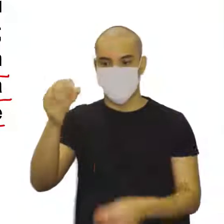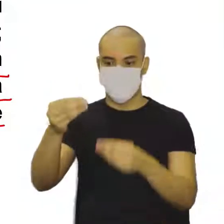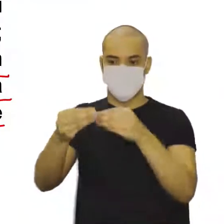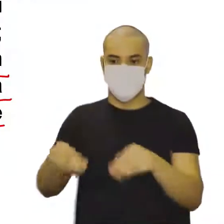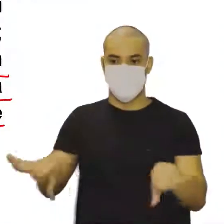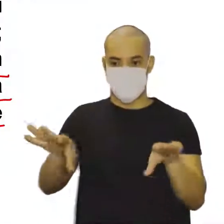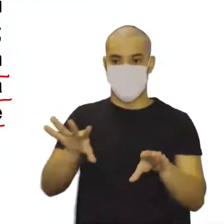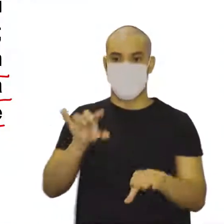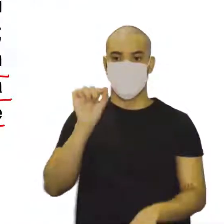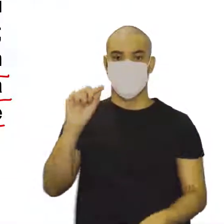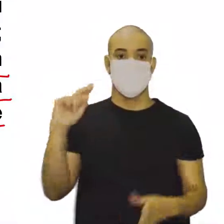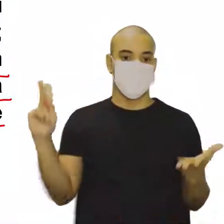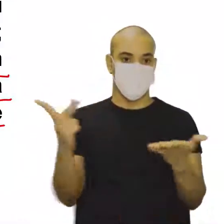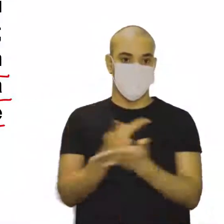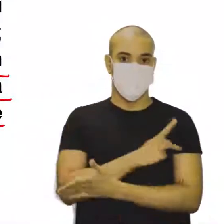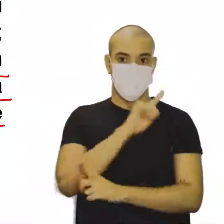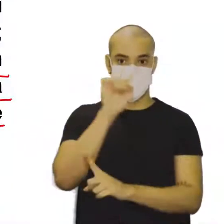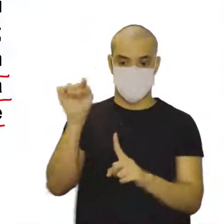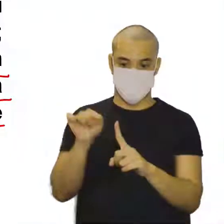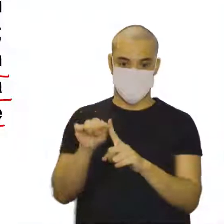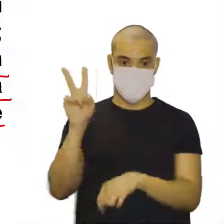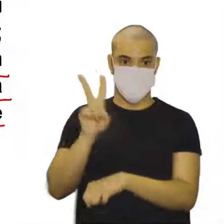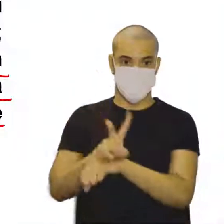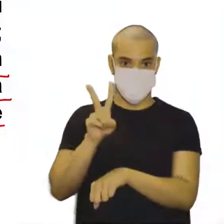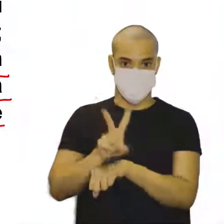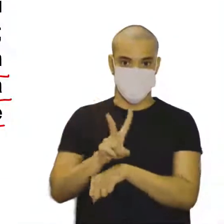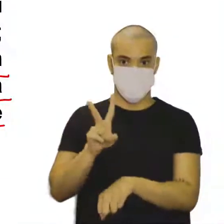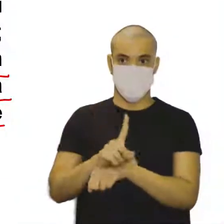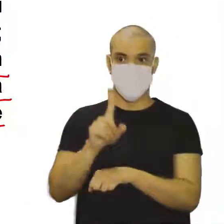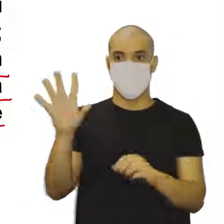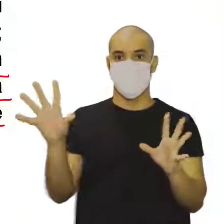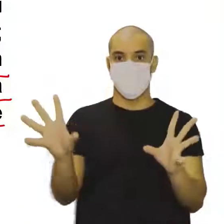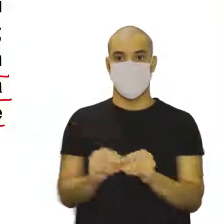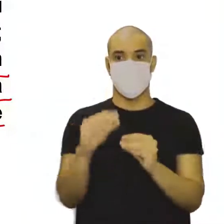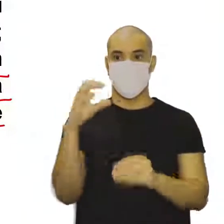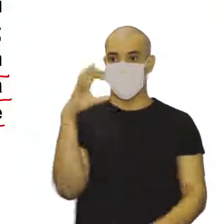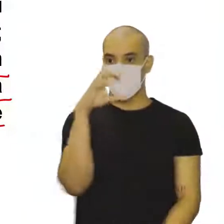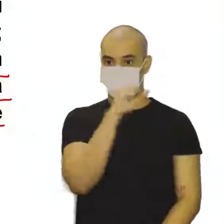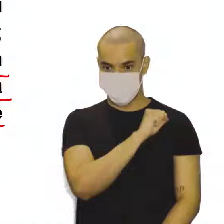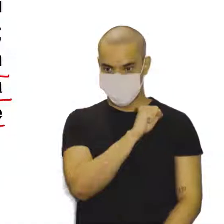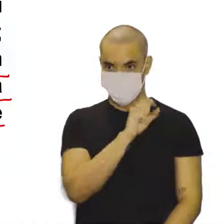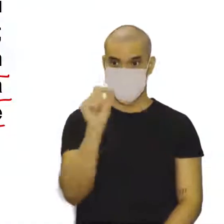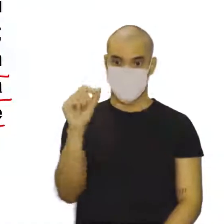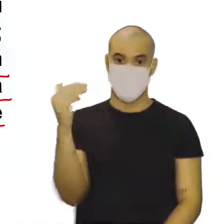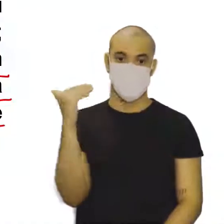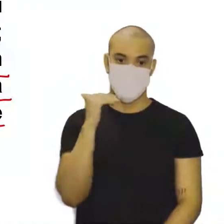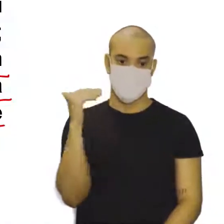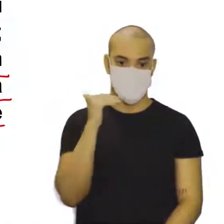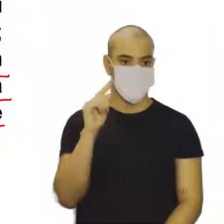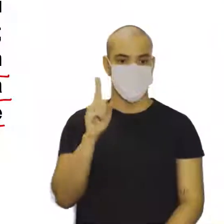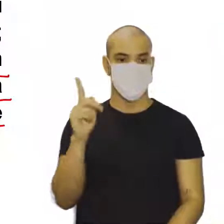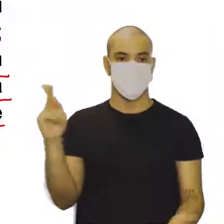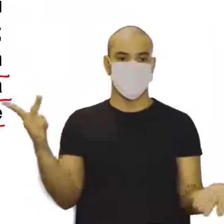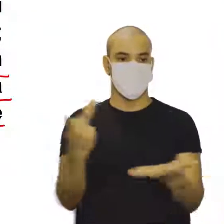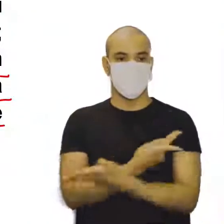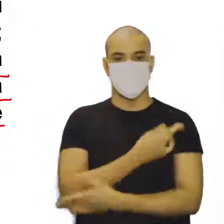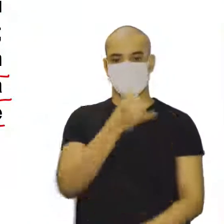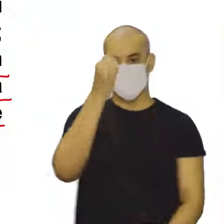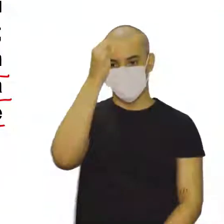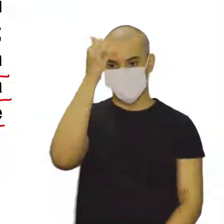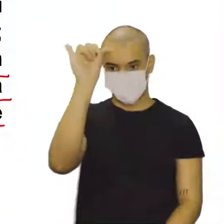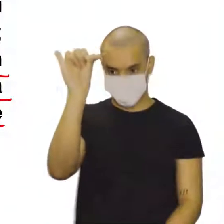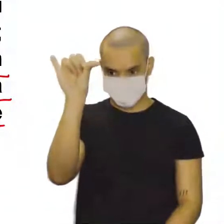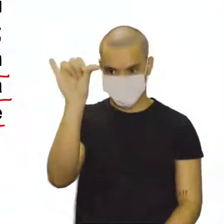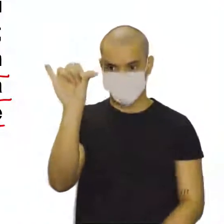o objetivo do nosso sistema aqui de proteção é desligar rapidamente a parte que está defeituosa para que não danifique